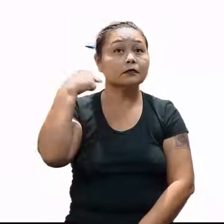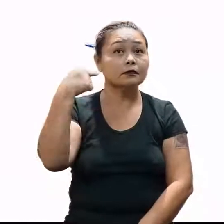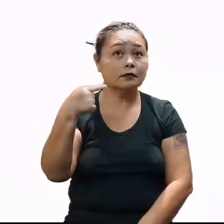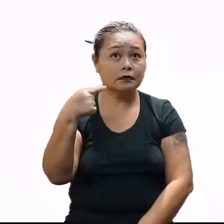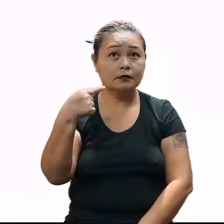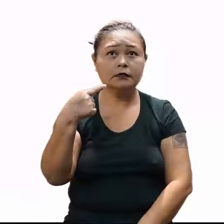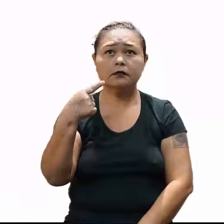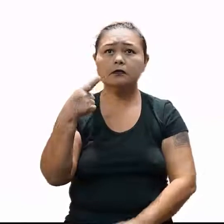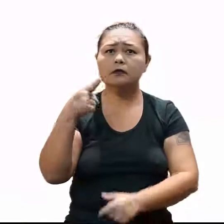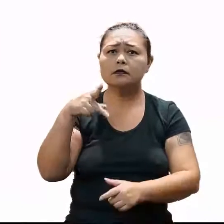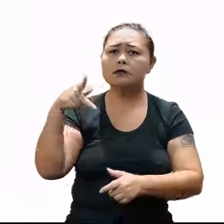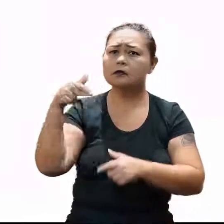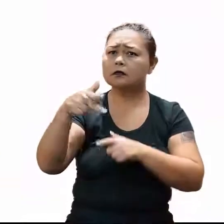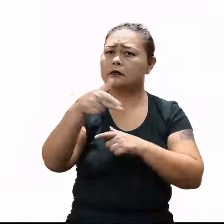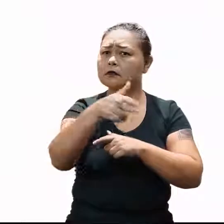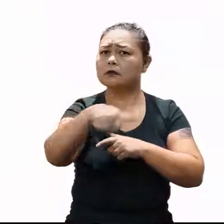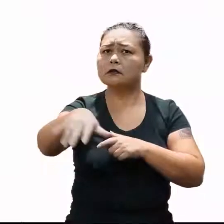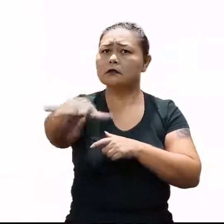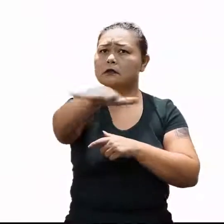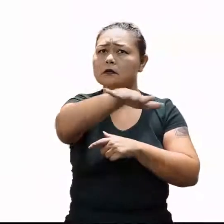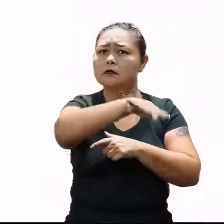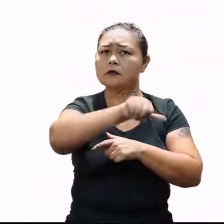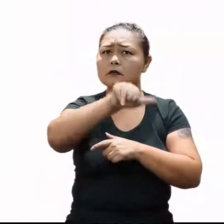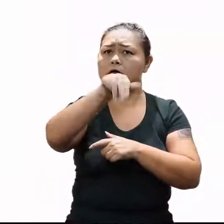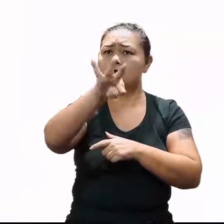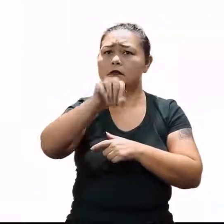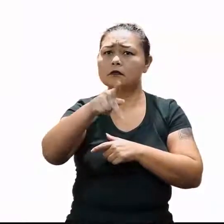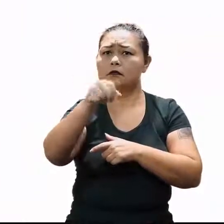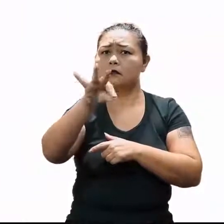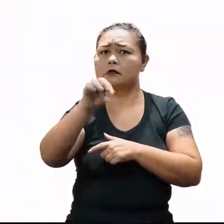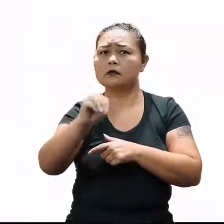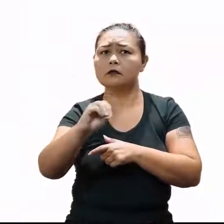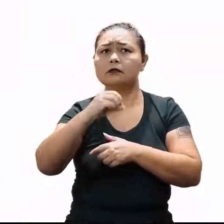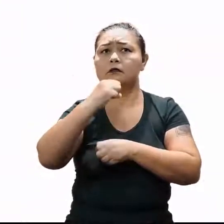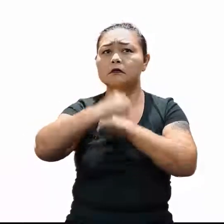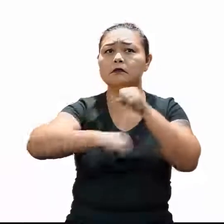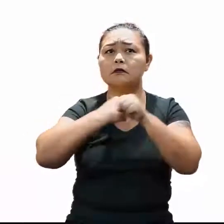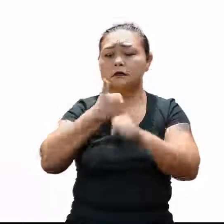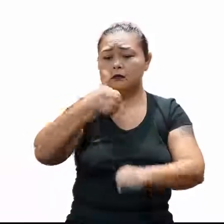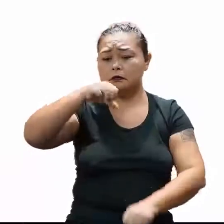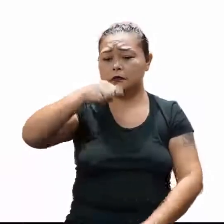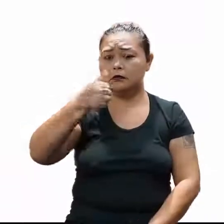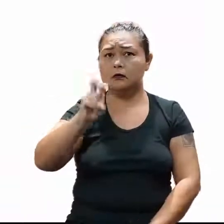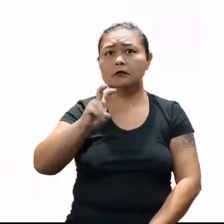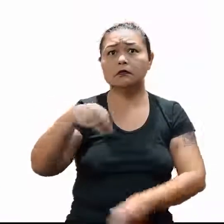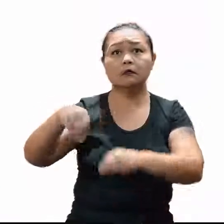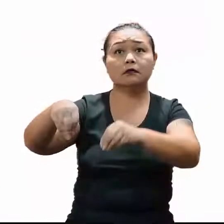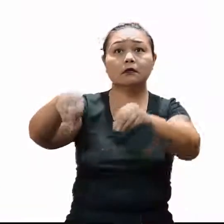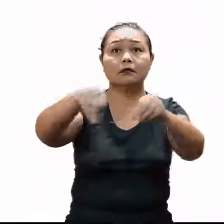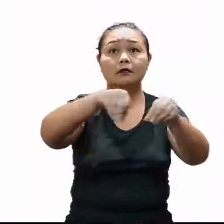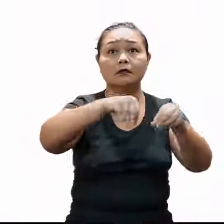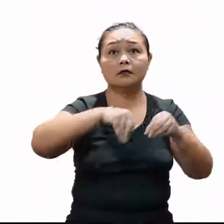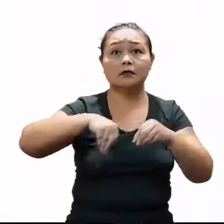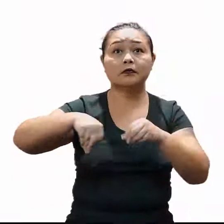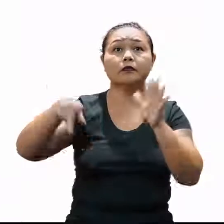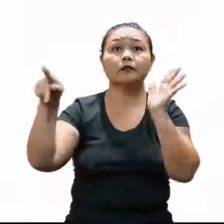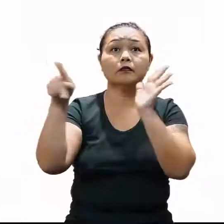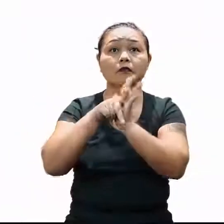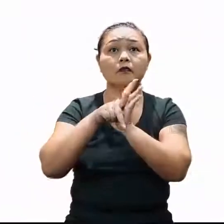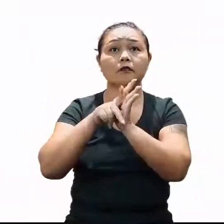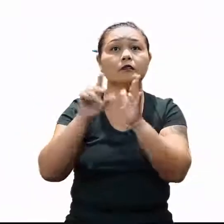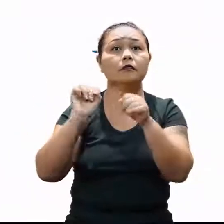depois de cortar toda a região que Roquete Pinto sugeriu em 1915, chama Terras de Rondônia,